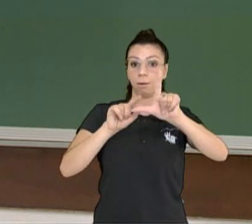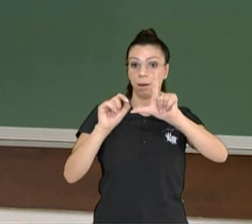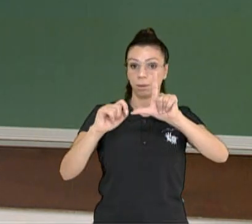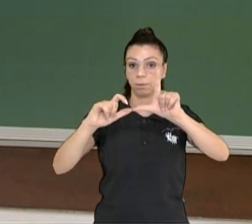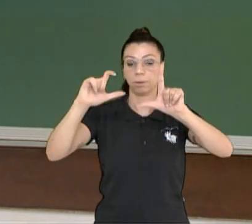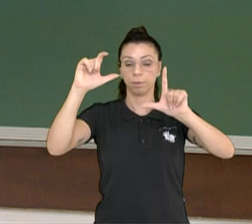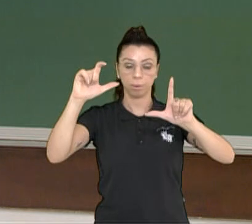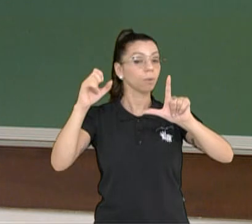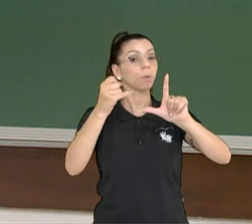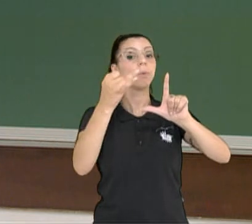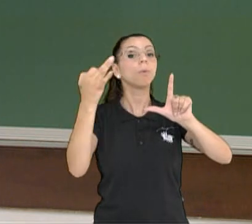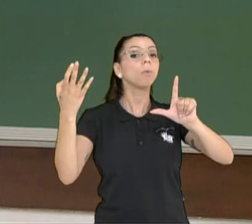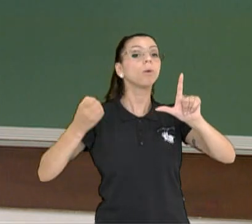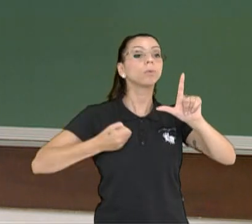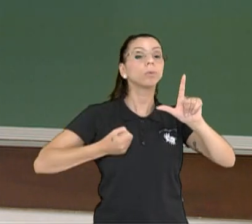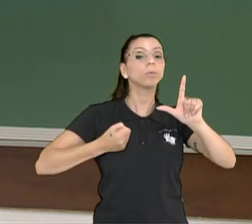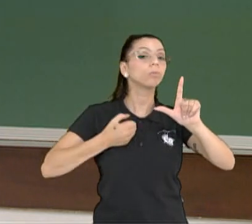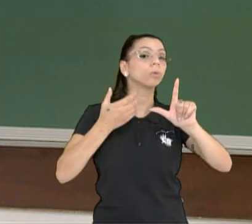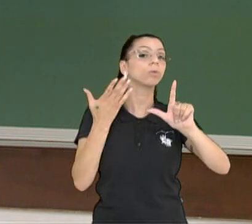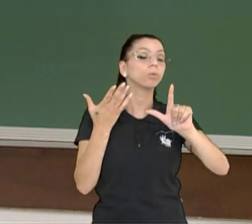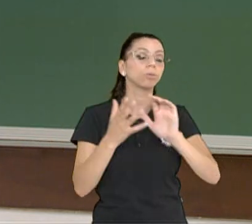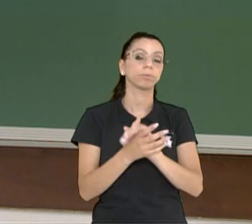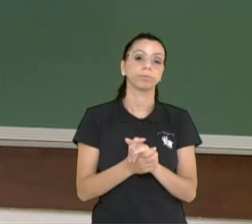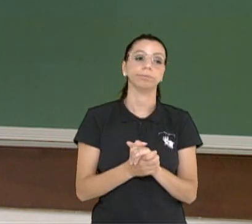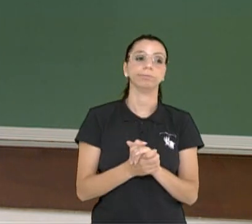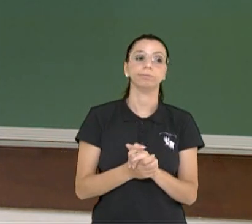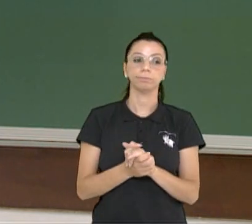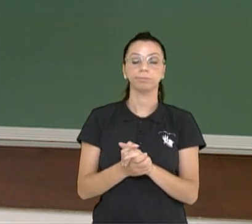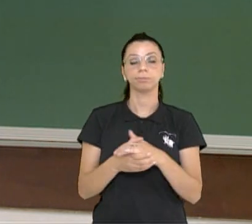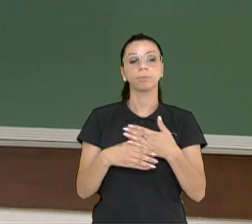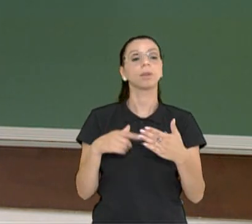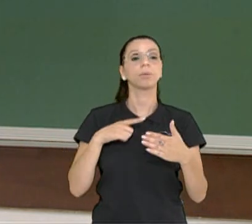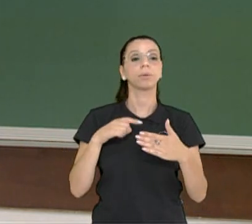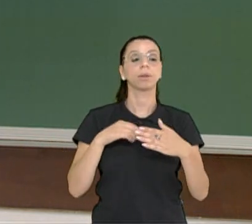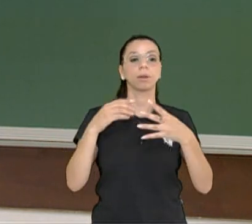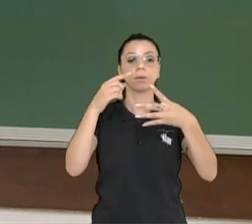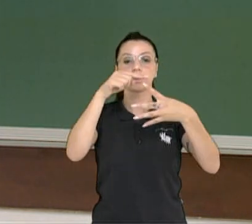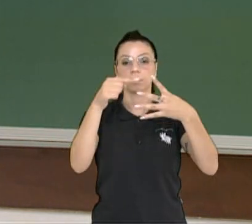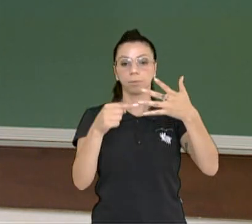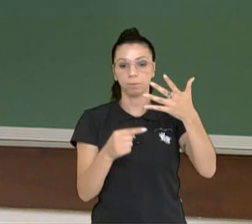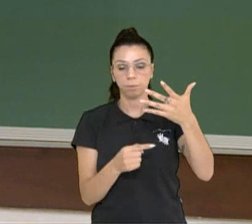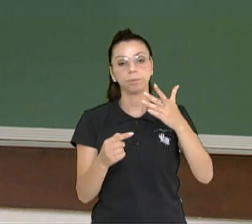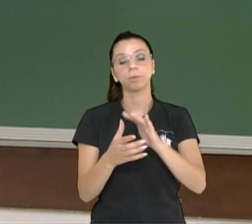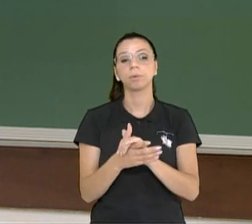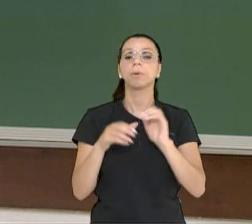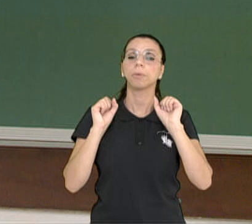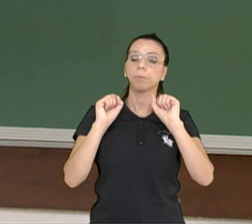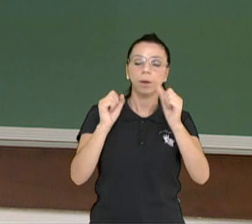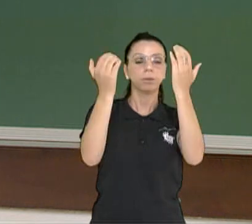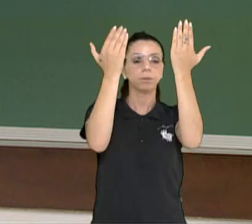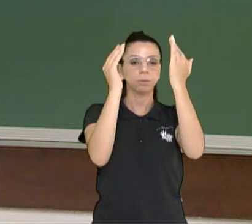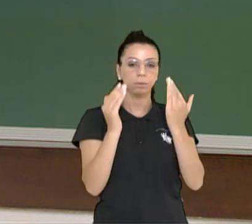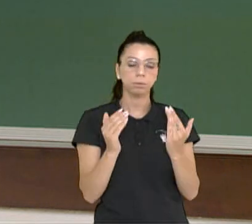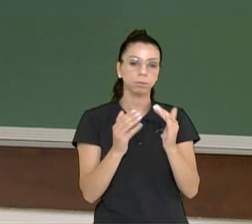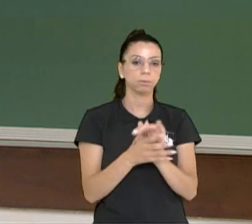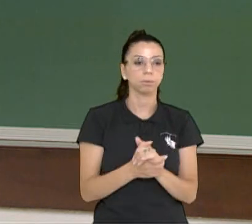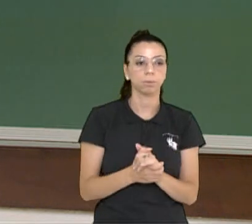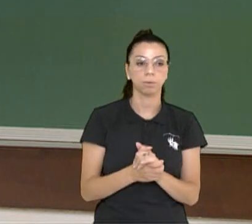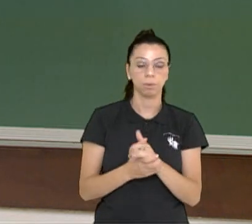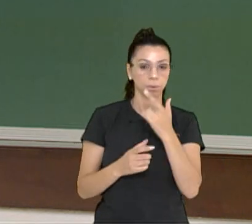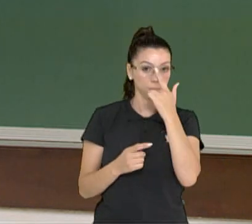aqui na tabela. E aí eu deixo as alternativas, as cinco alternativas, para que vocês possam analisar.